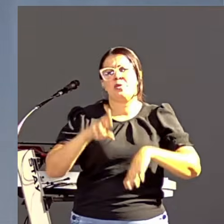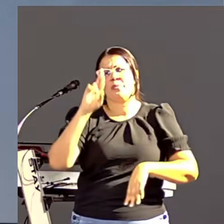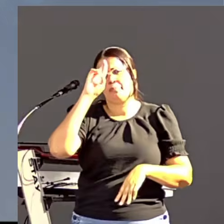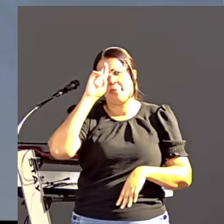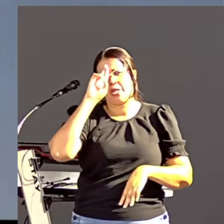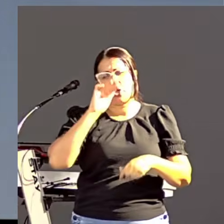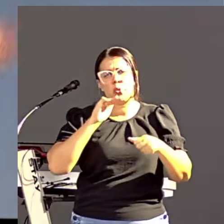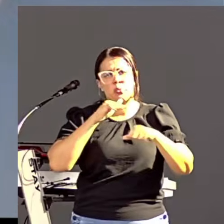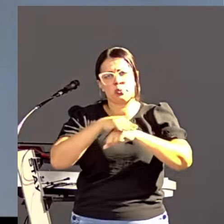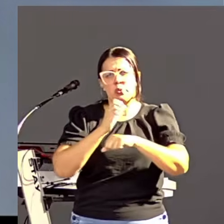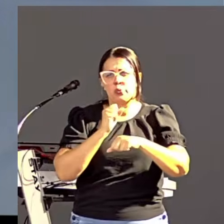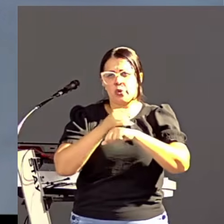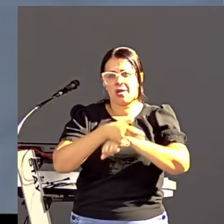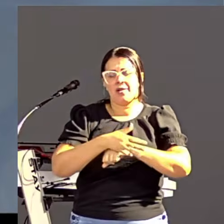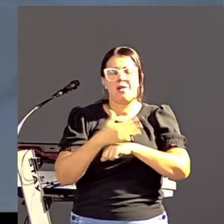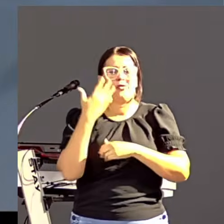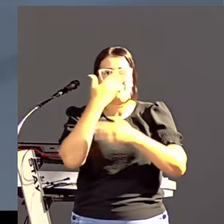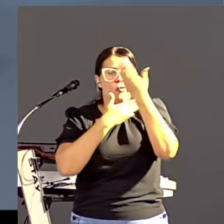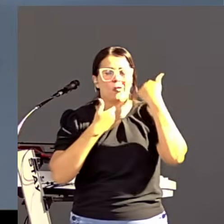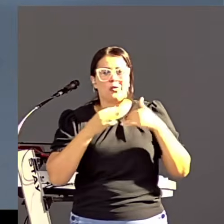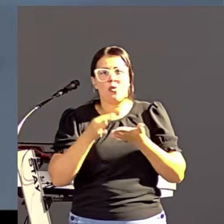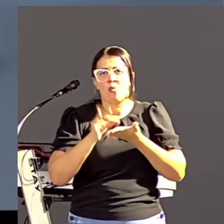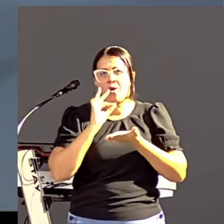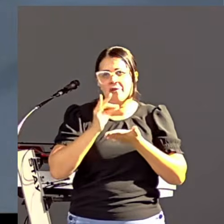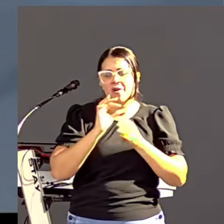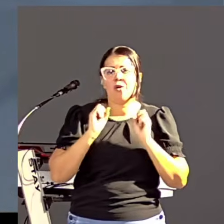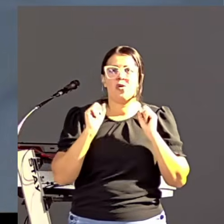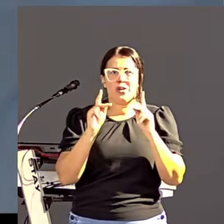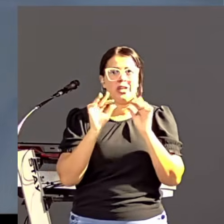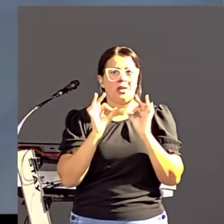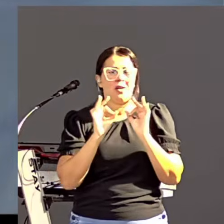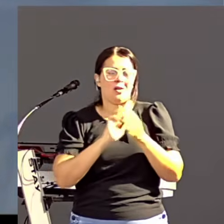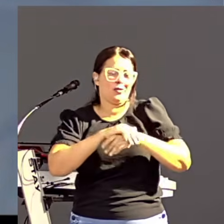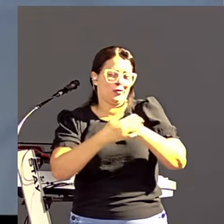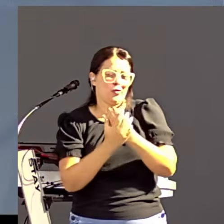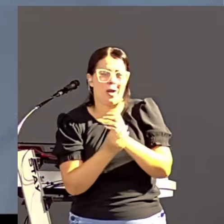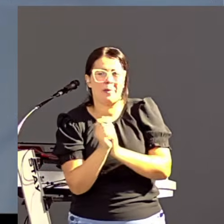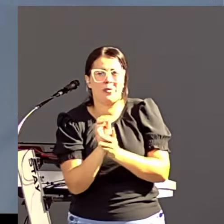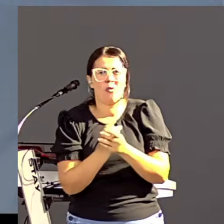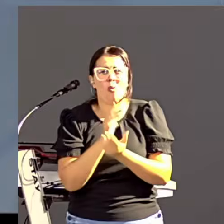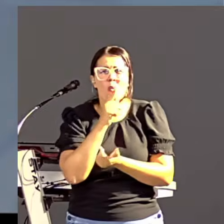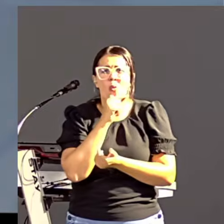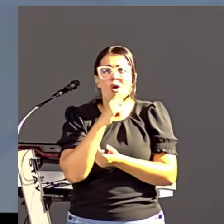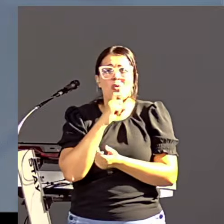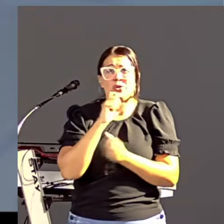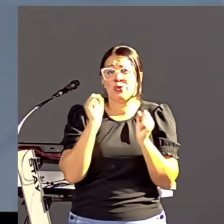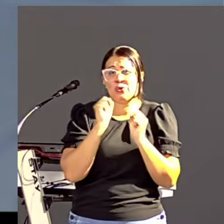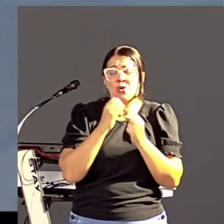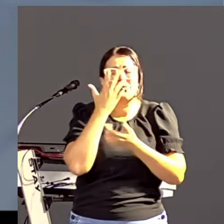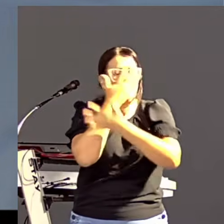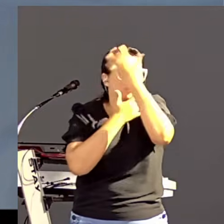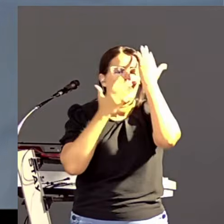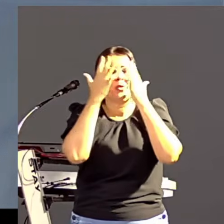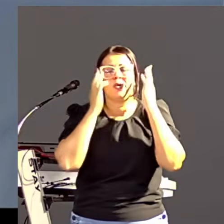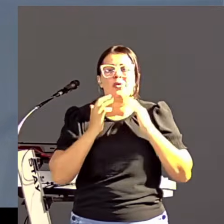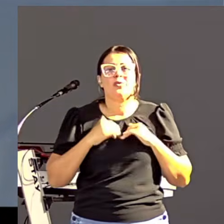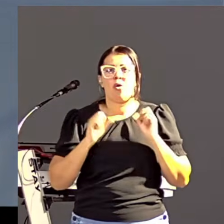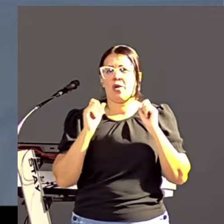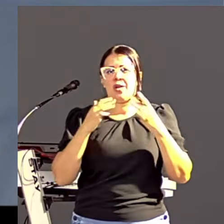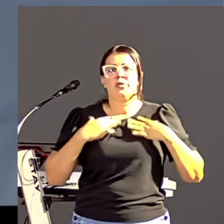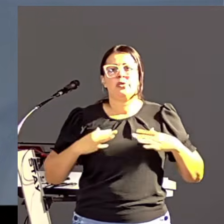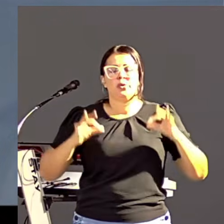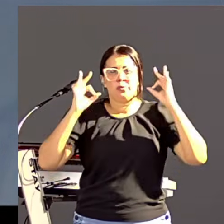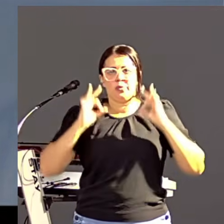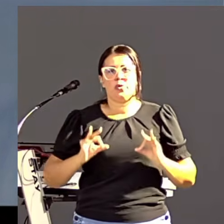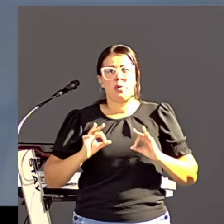sente aquele sono, lava o rosto, toma um café, né? Lava as mãos com água gelada, passa água gelada no rosto, aí dá para segurar.